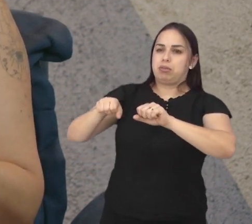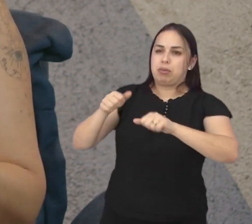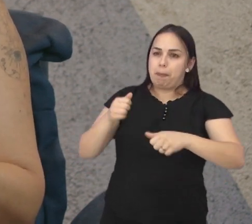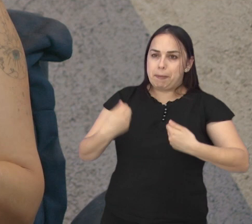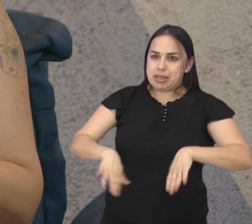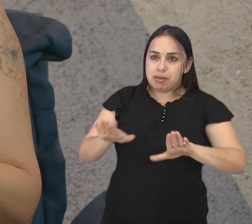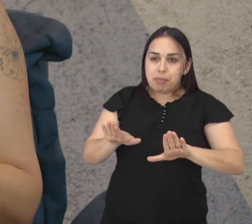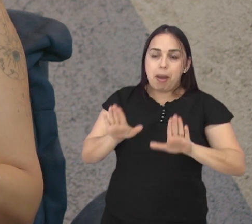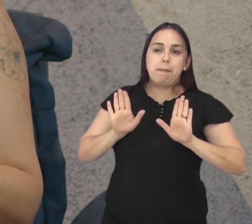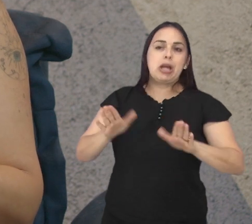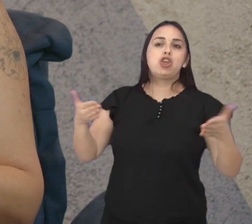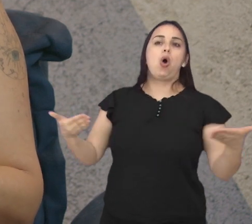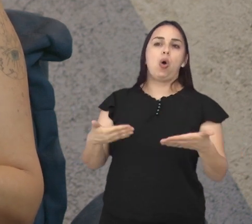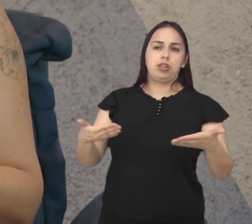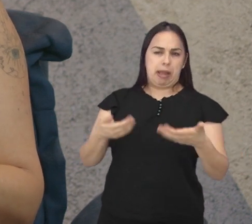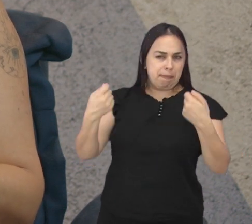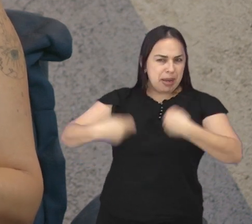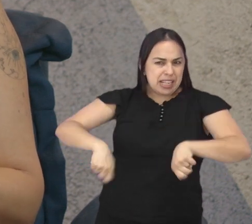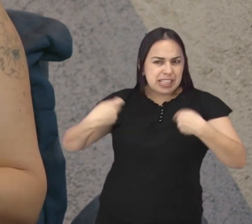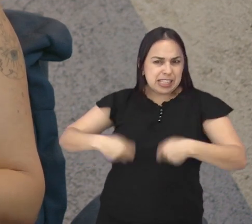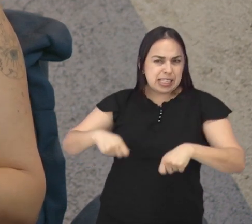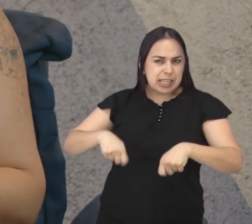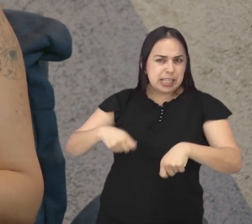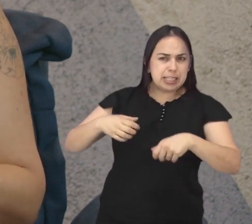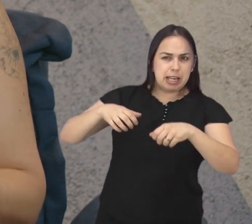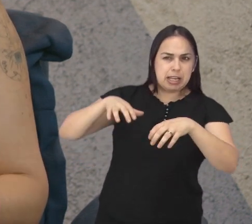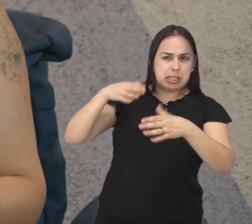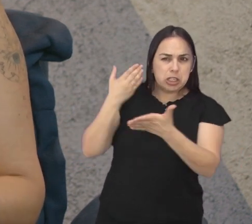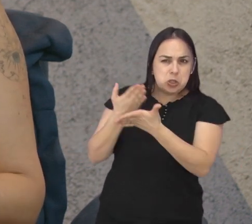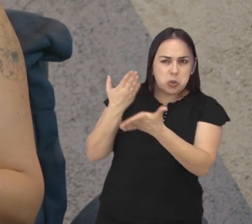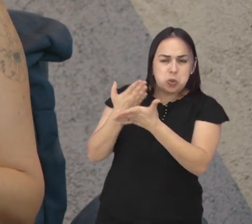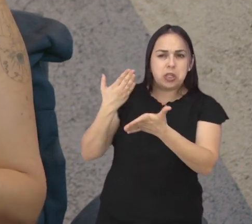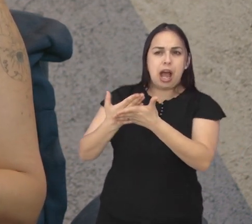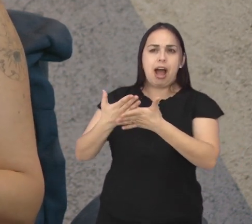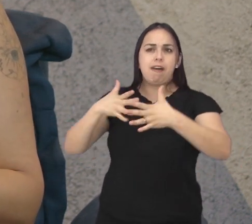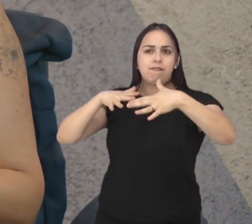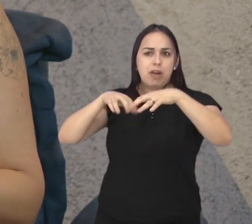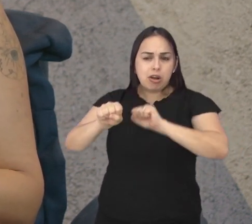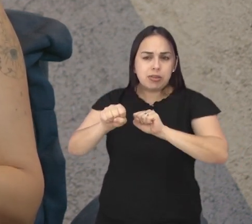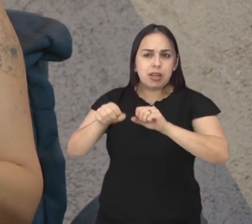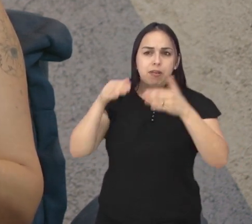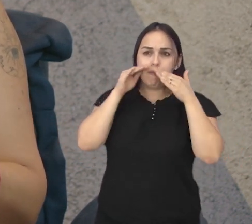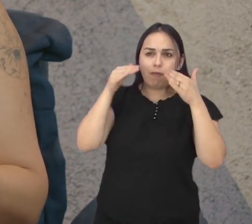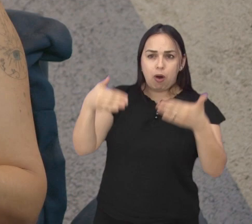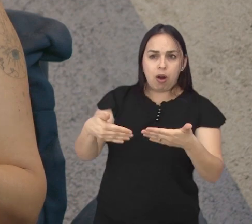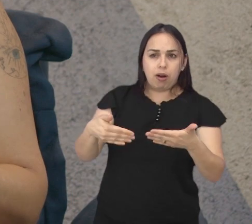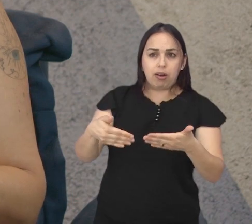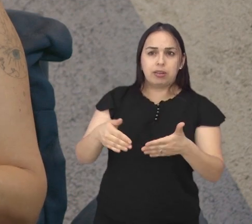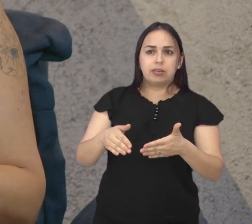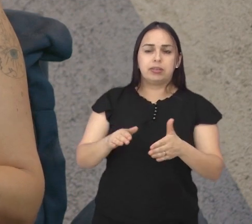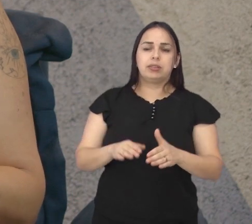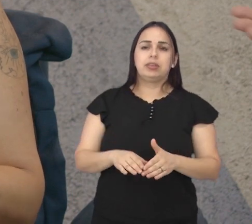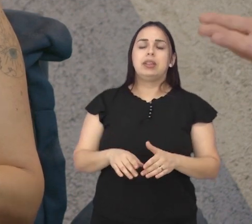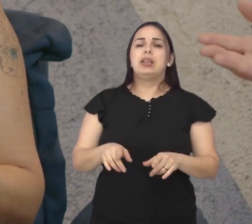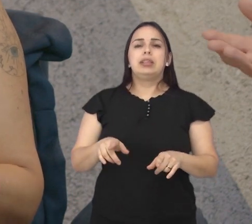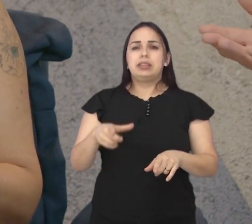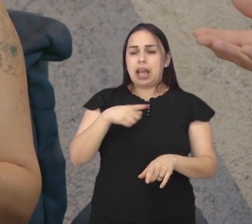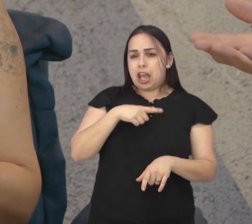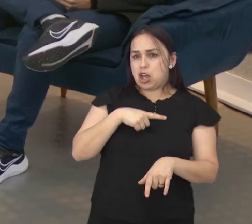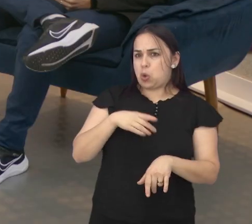mas hoje o profissional atual, ele precisa ter uma graduação, uma especialização com as novas